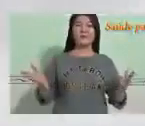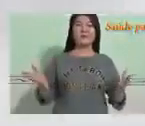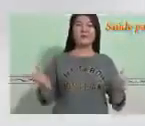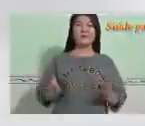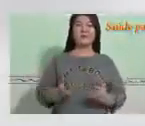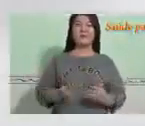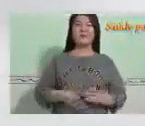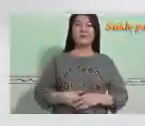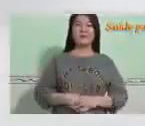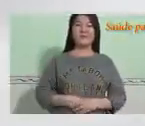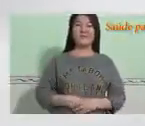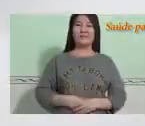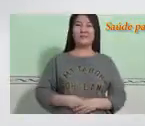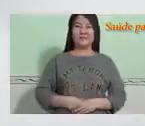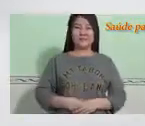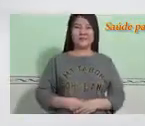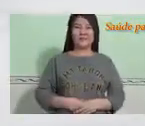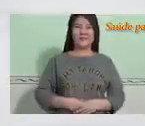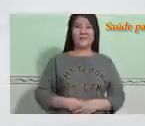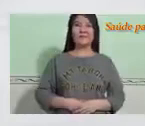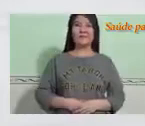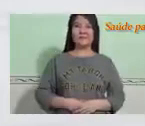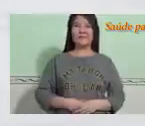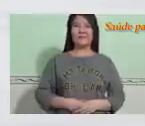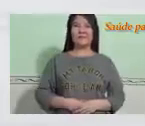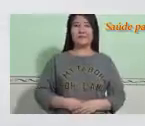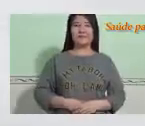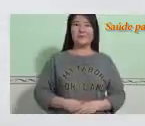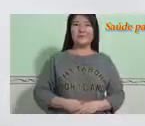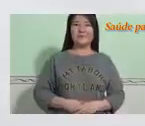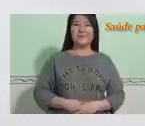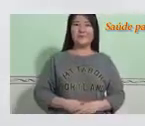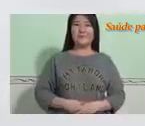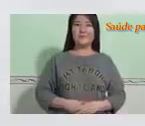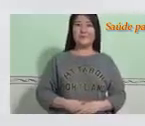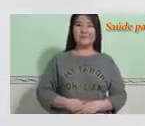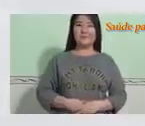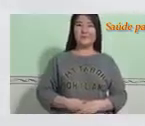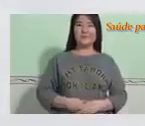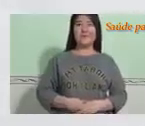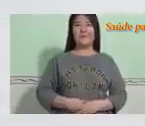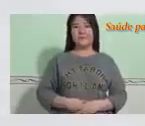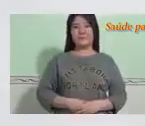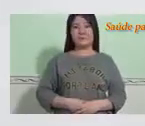MedSLIGARSPSIFCAMNTA:PROTEIN-NACD20, uma proteína encontrada na superfície dos glóbulos brancos ou linfócitos B.